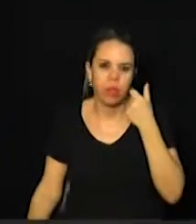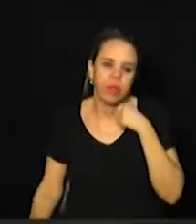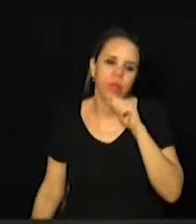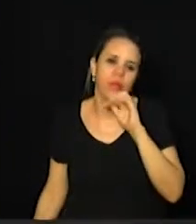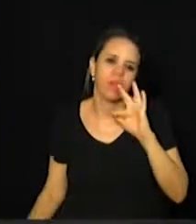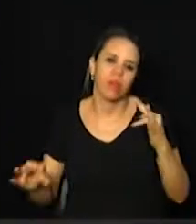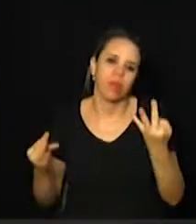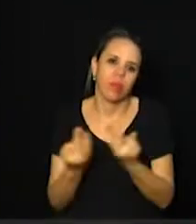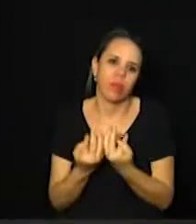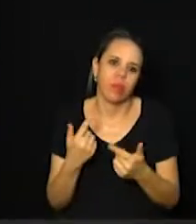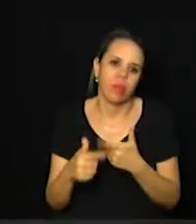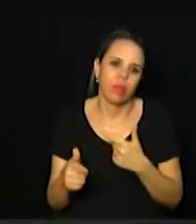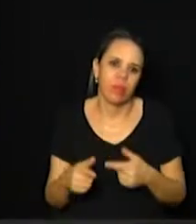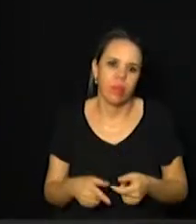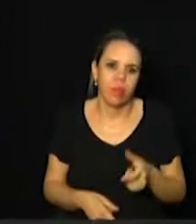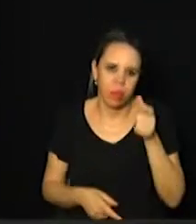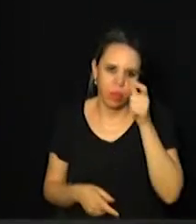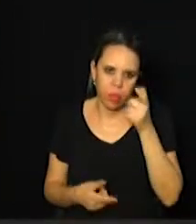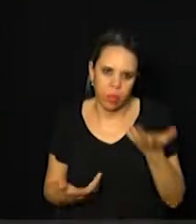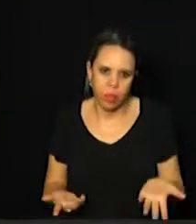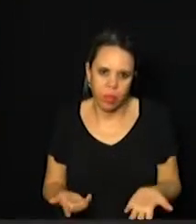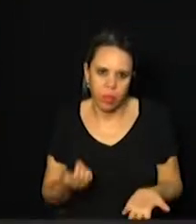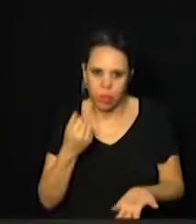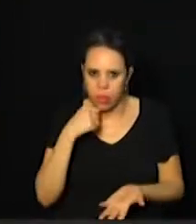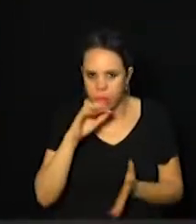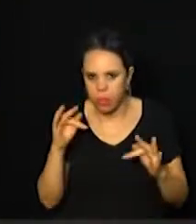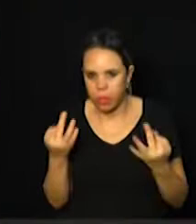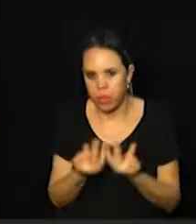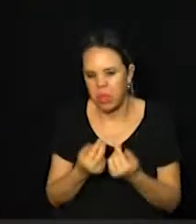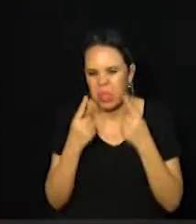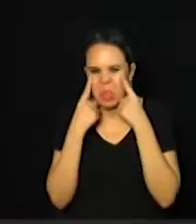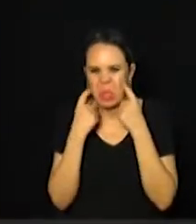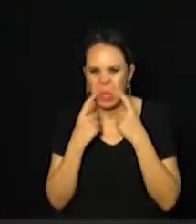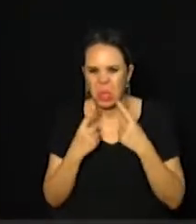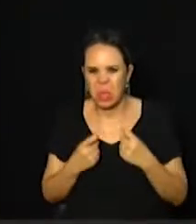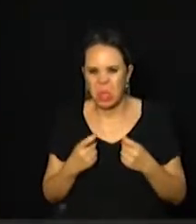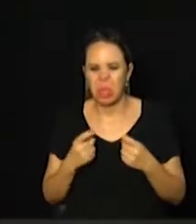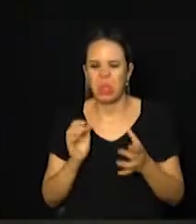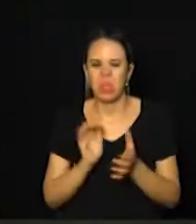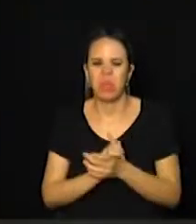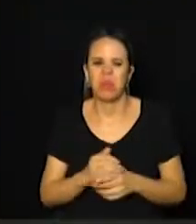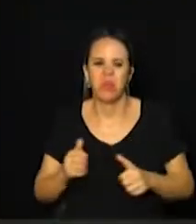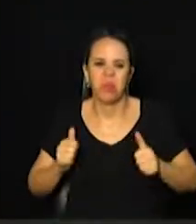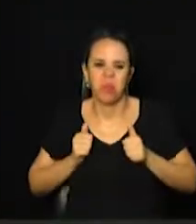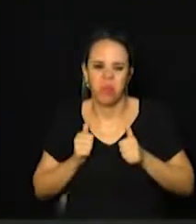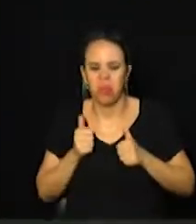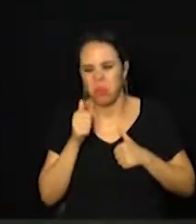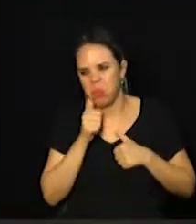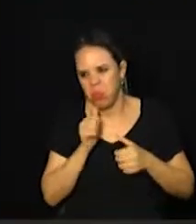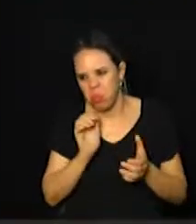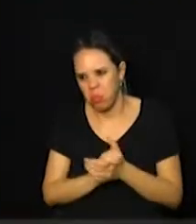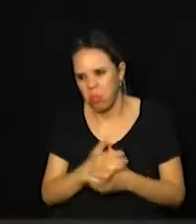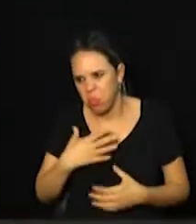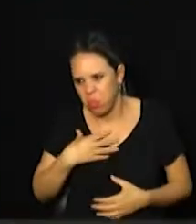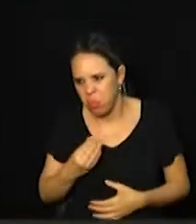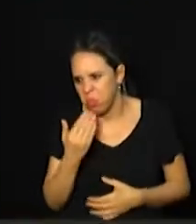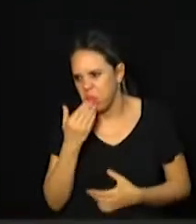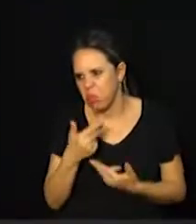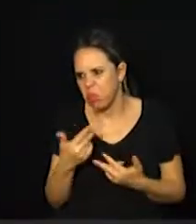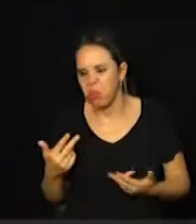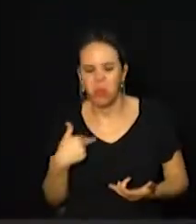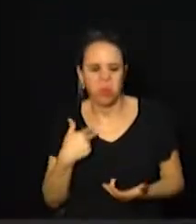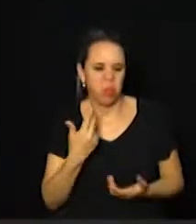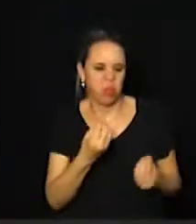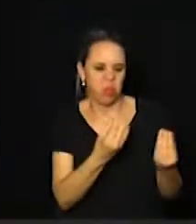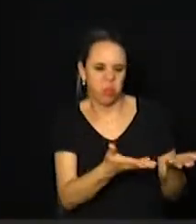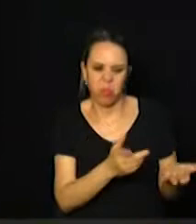família da situação que nosso veneno as mães de família chora porque o marido tá desempregado Ela tá desempregada os filhos pega as coisas